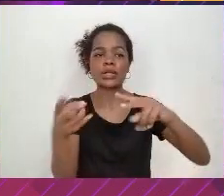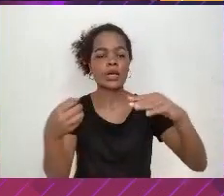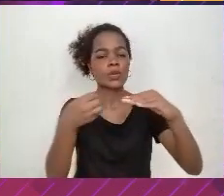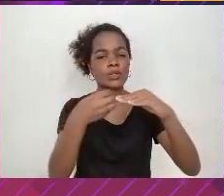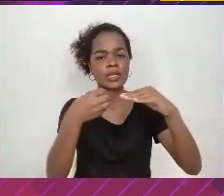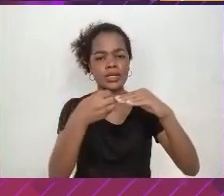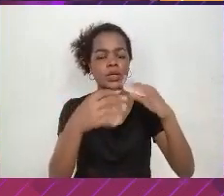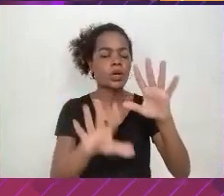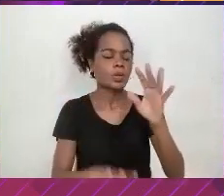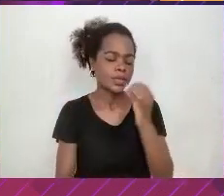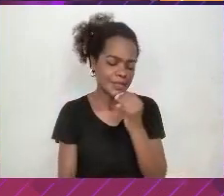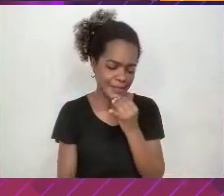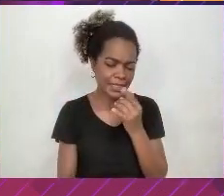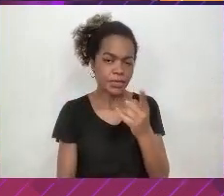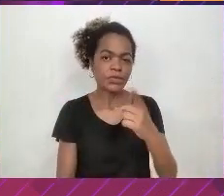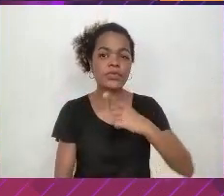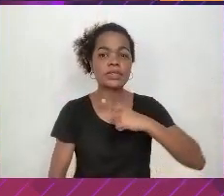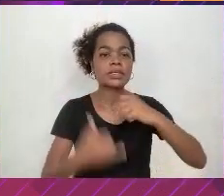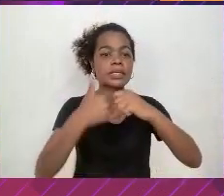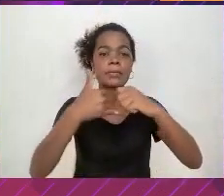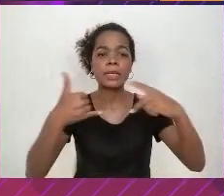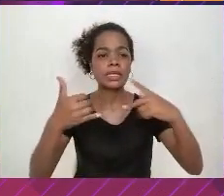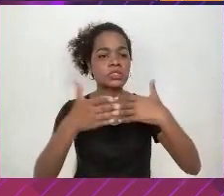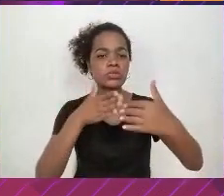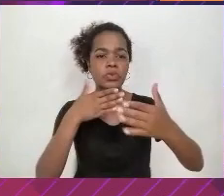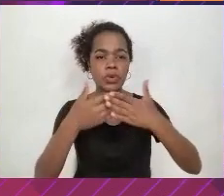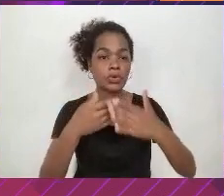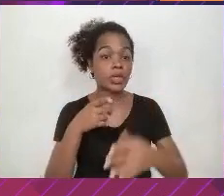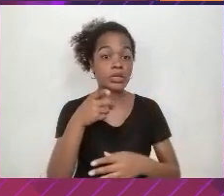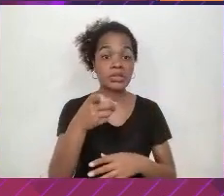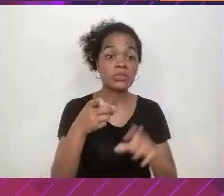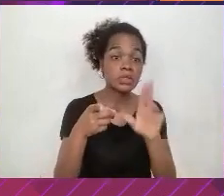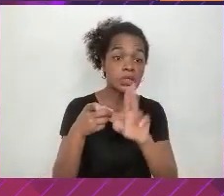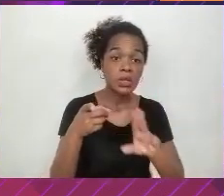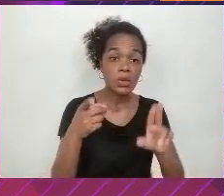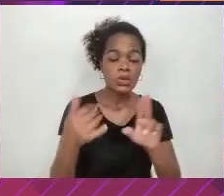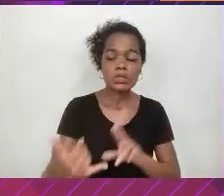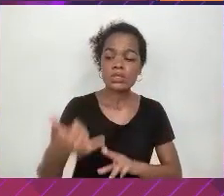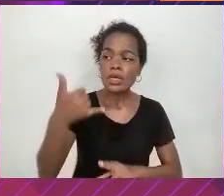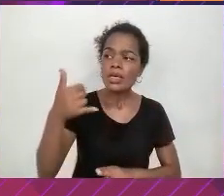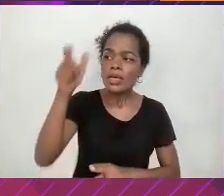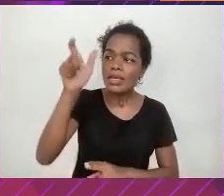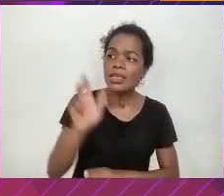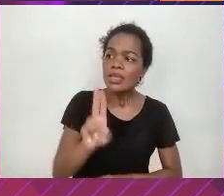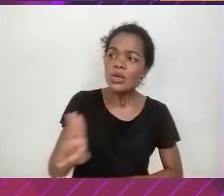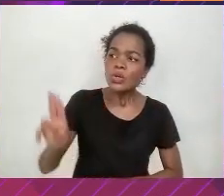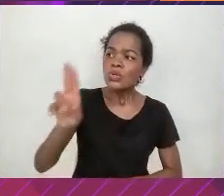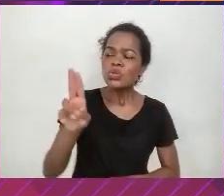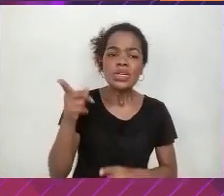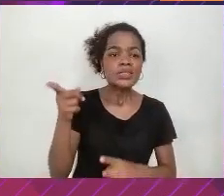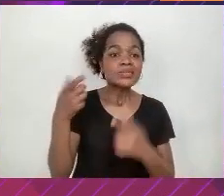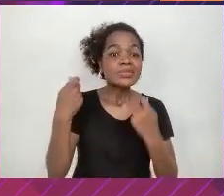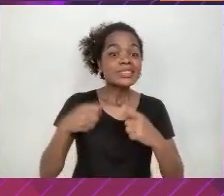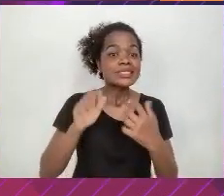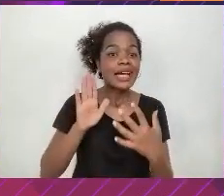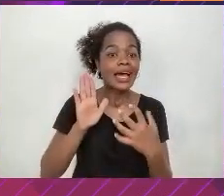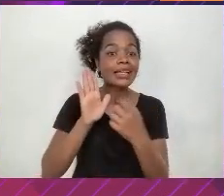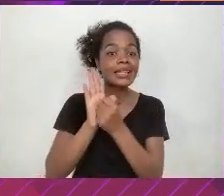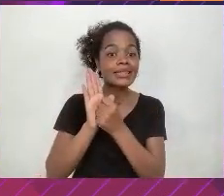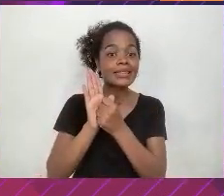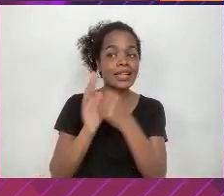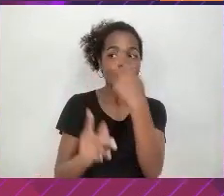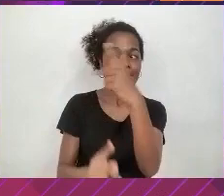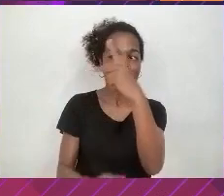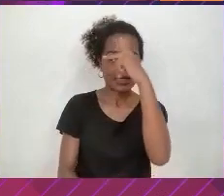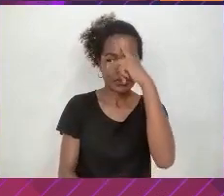um aplicativo qualquer aí na nossa mão e o nosso usuário tem que ir cadastrar seus dados. Então, ele está ali